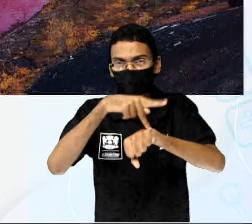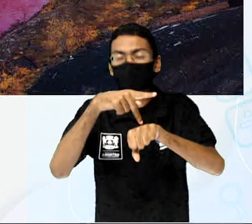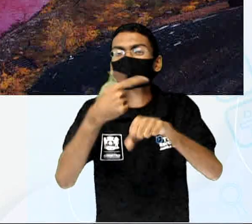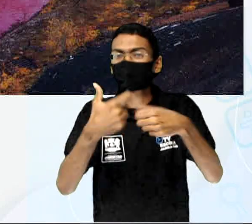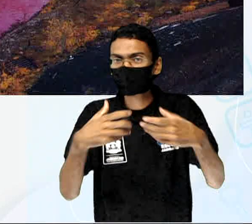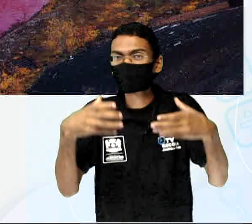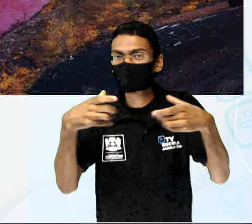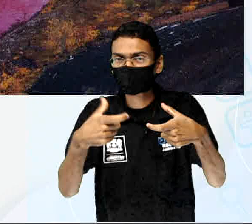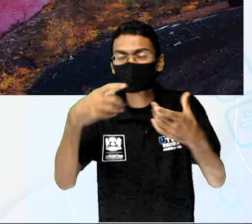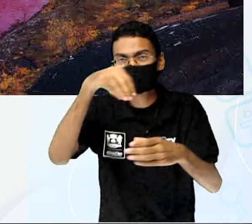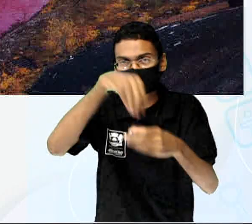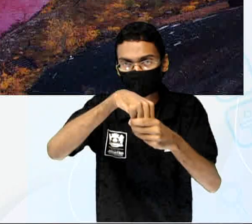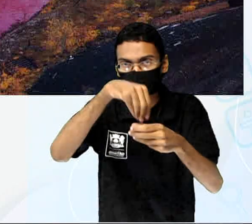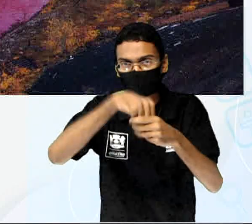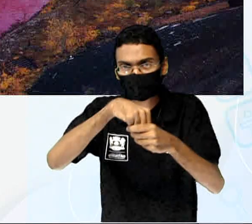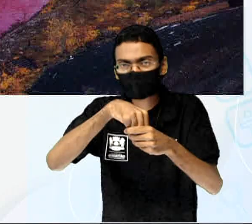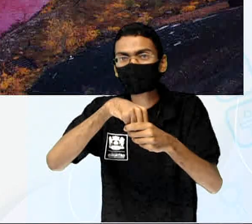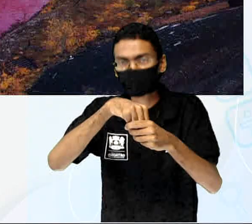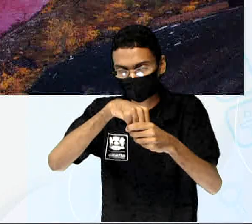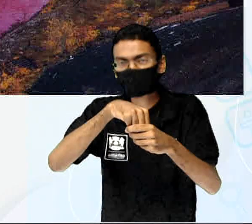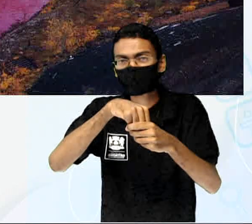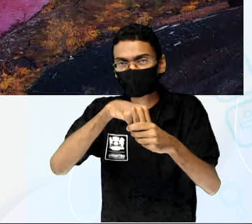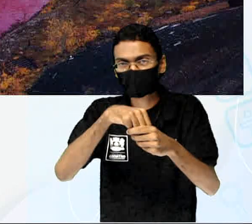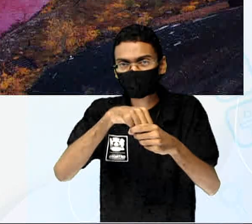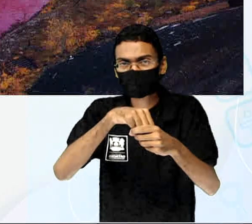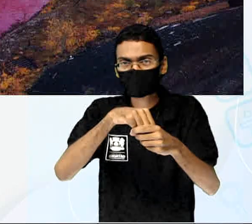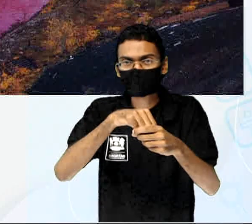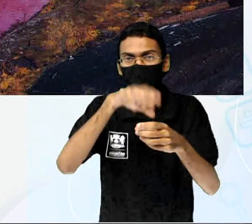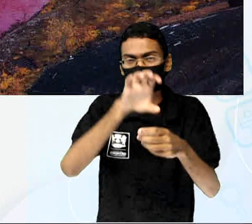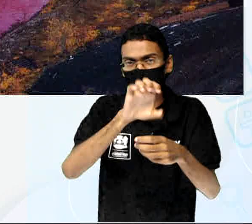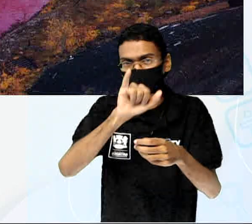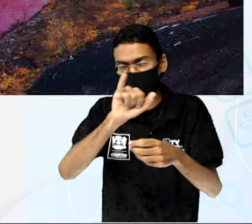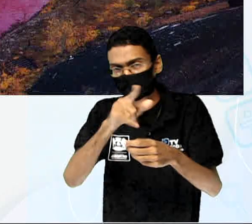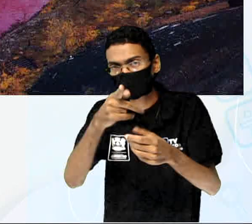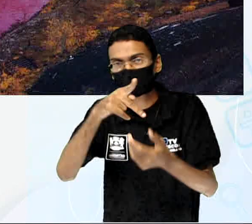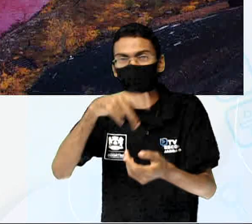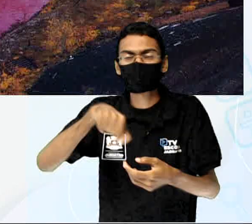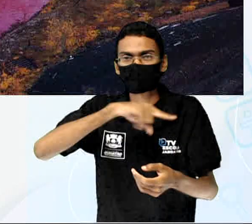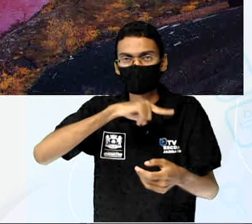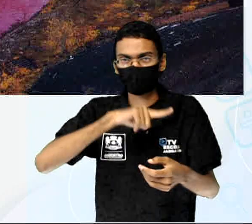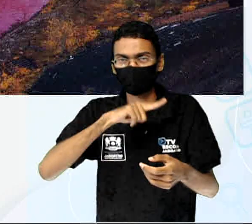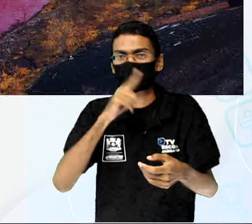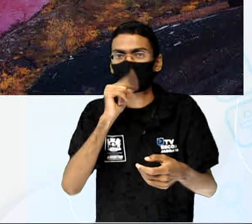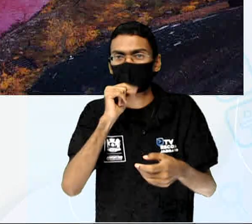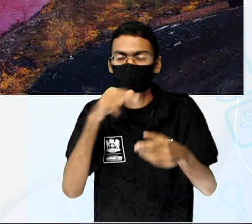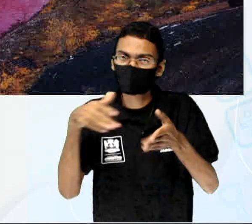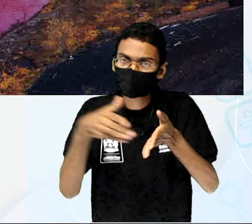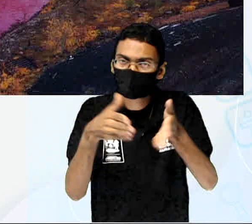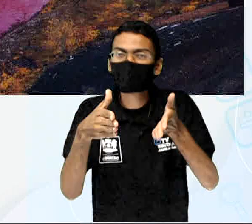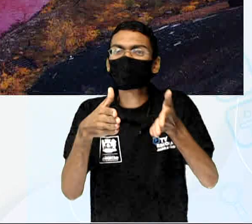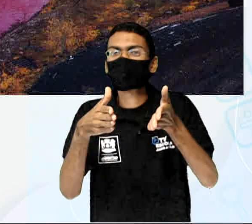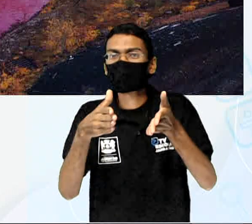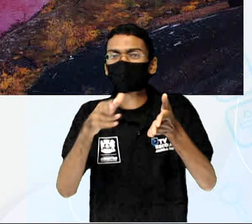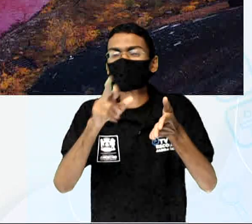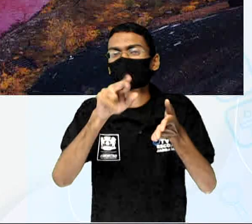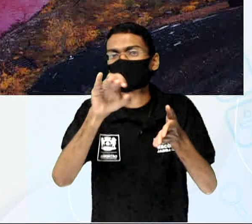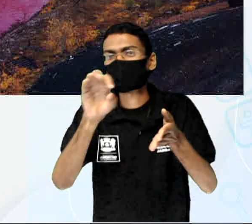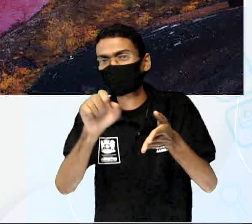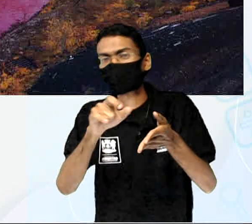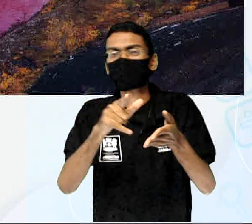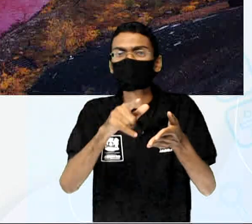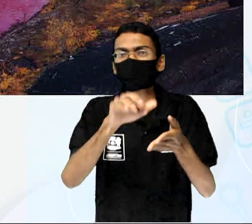nosso slide. Então, os rios da Rússia, a parte de hidrografia, observe que a gente está destacando muito Rússia, porque tem